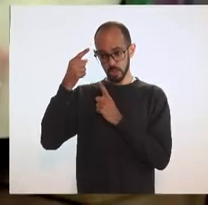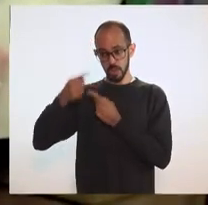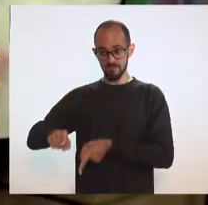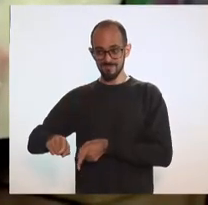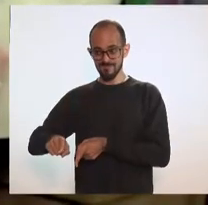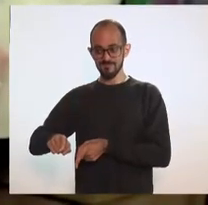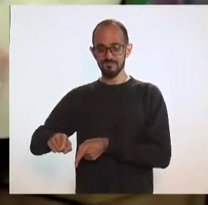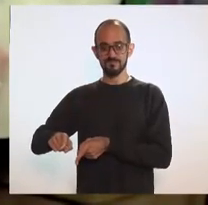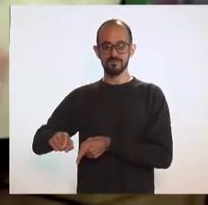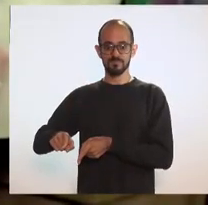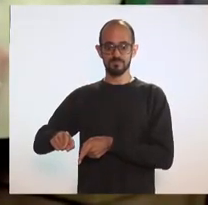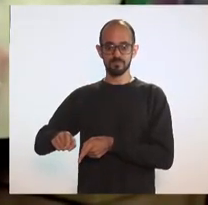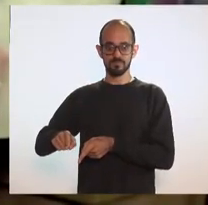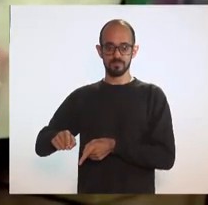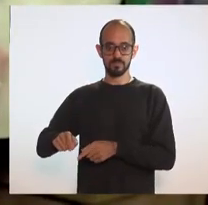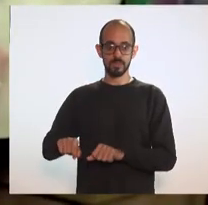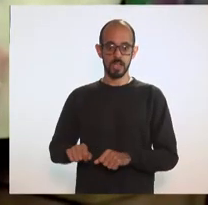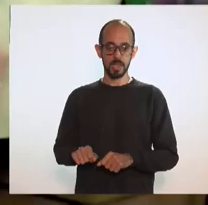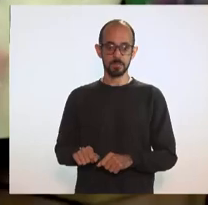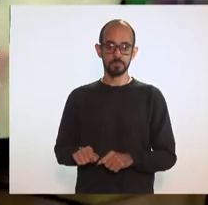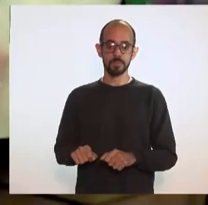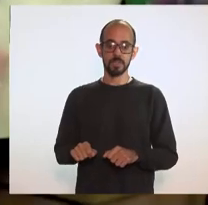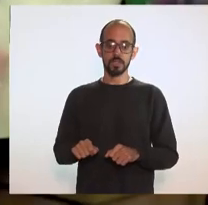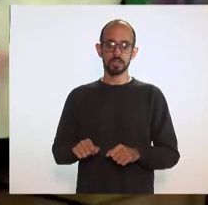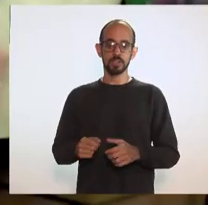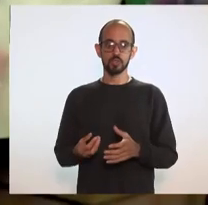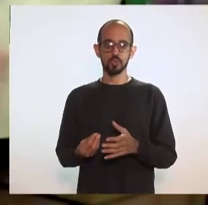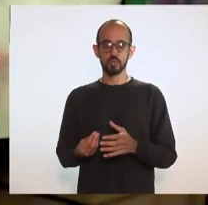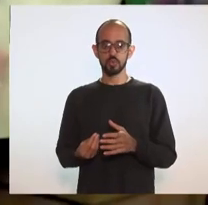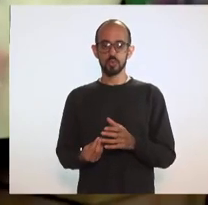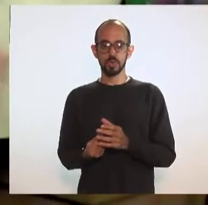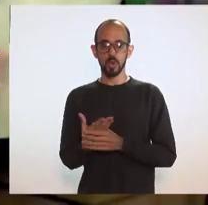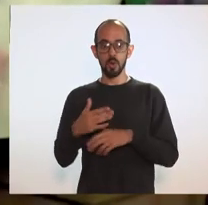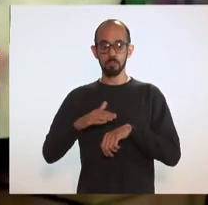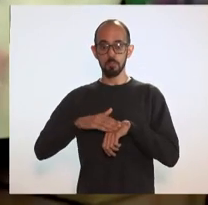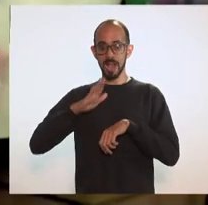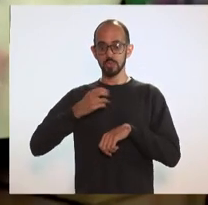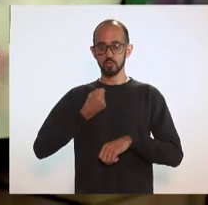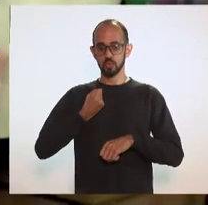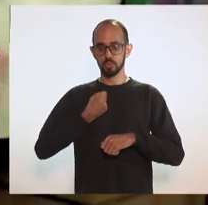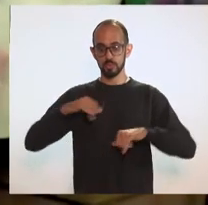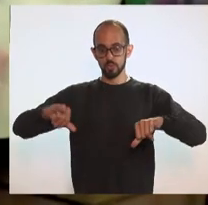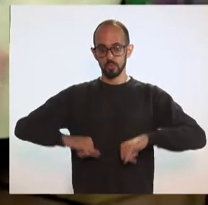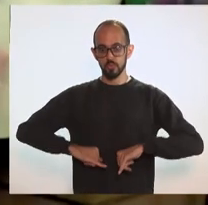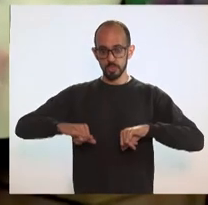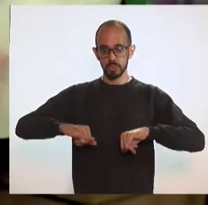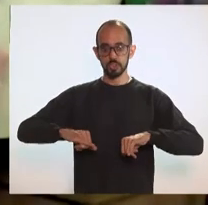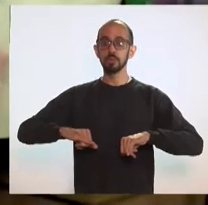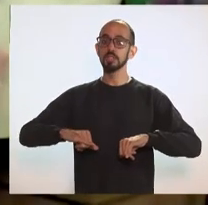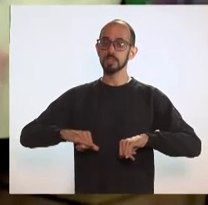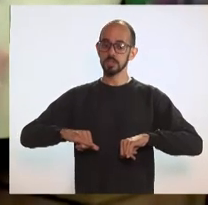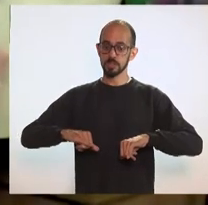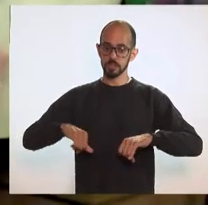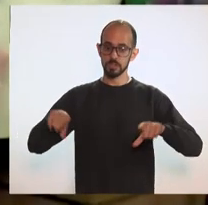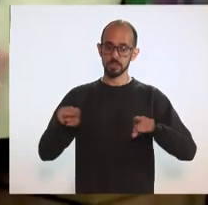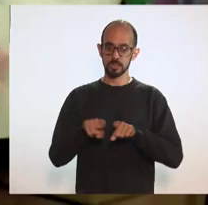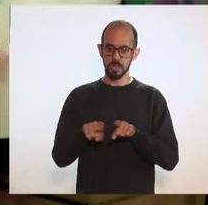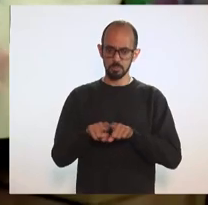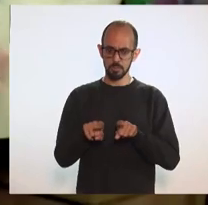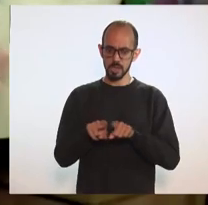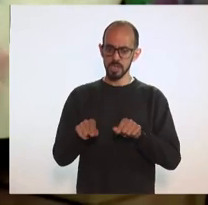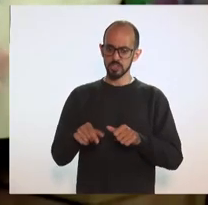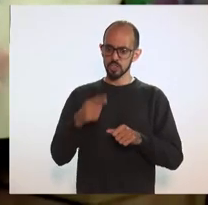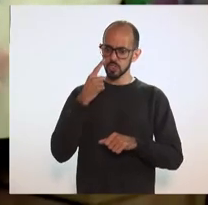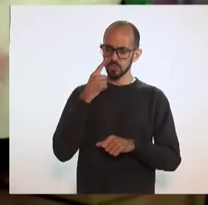de vítimas é enquanto eu chego ali na essa social do município ano passado eu vou nós podemos verificar através da